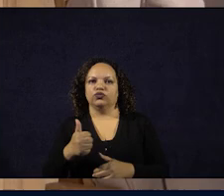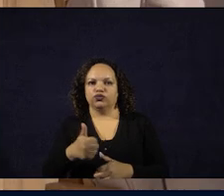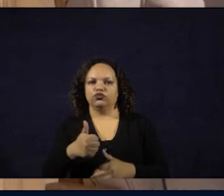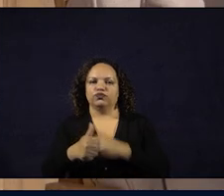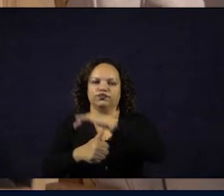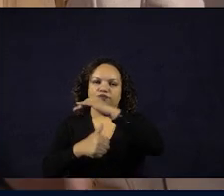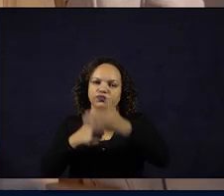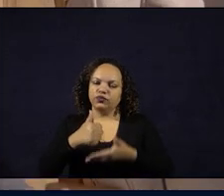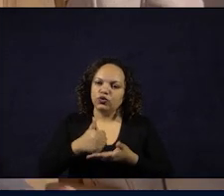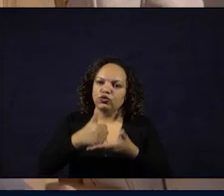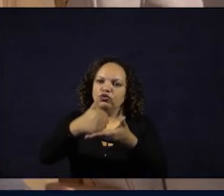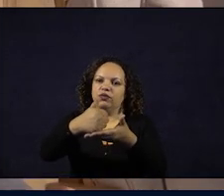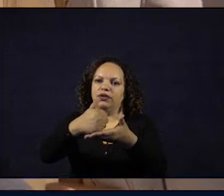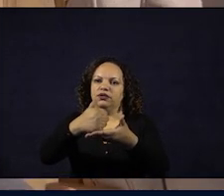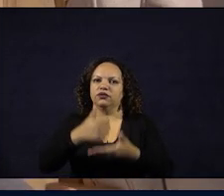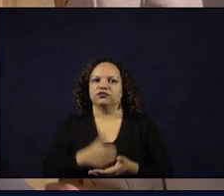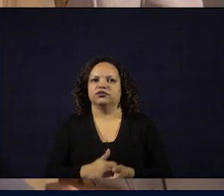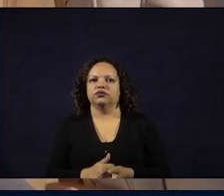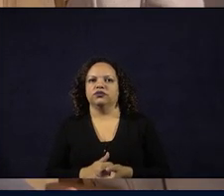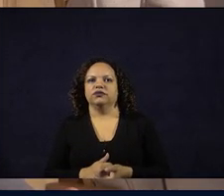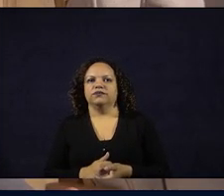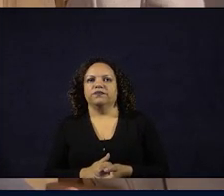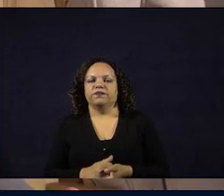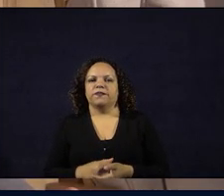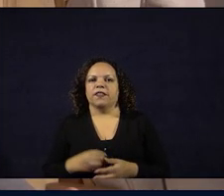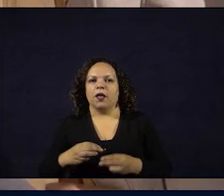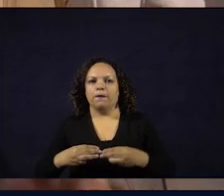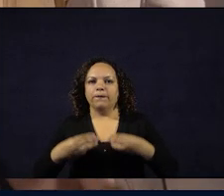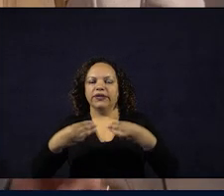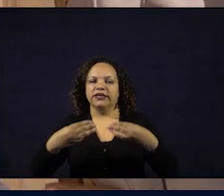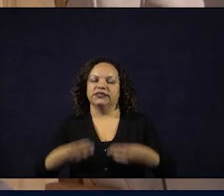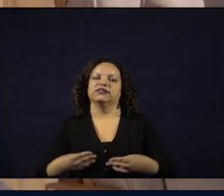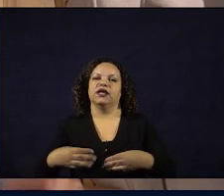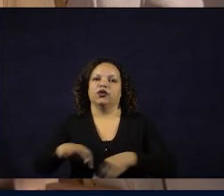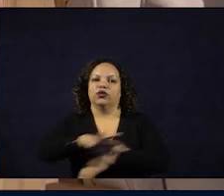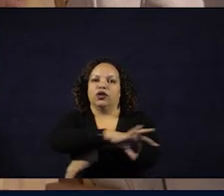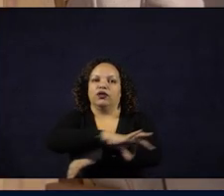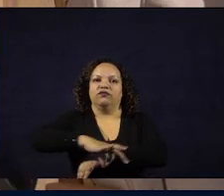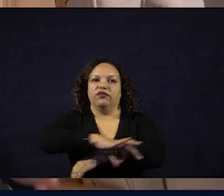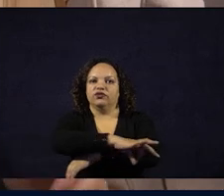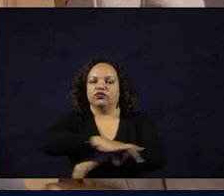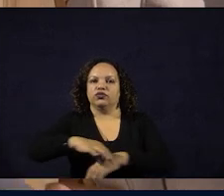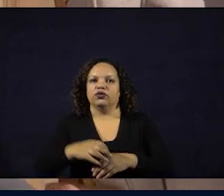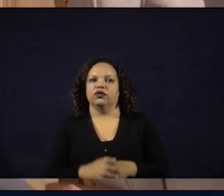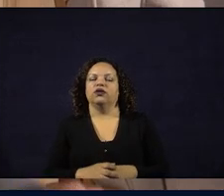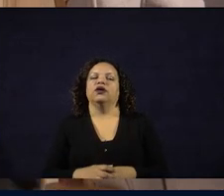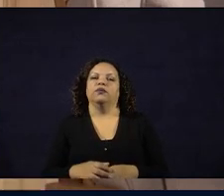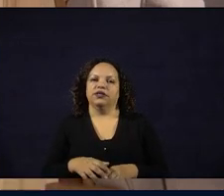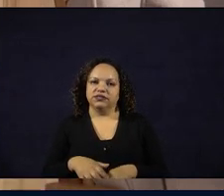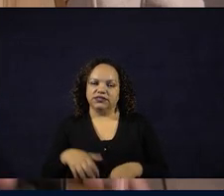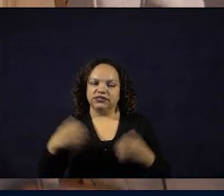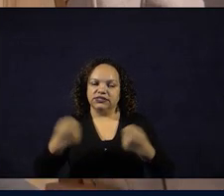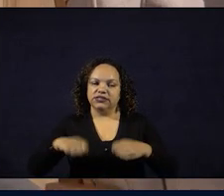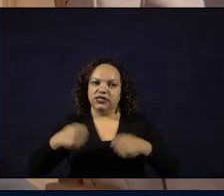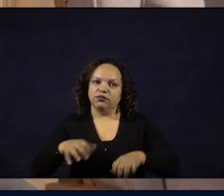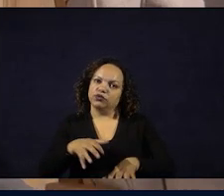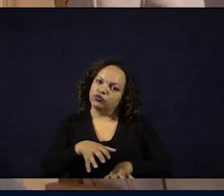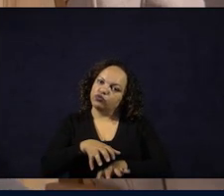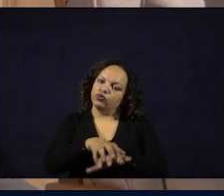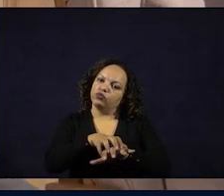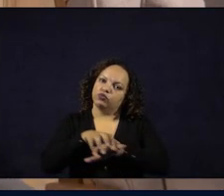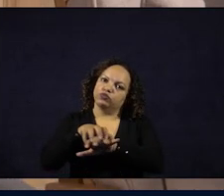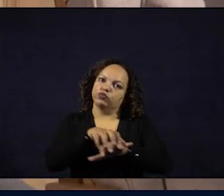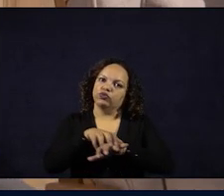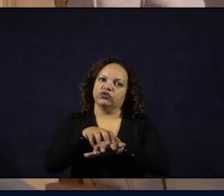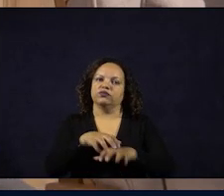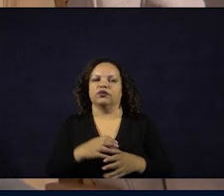A gente tem uma agenda forte de ESG no Ministério da Infraestrutura, mas, sem dúvida nenhuma, equilibrar essa matriz de transporte pelo setor ferroviário é o